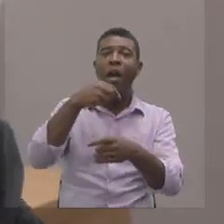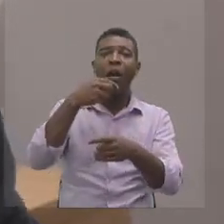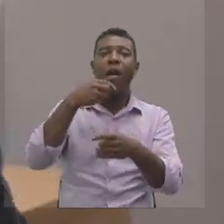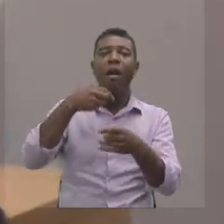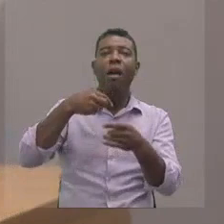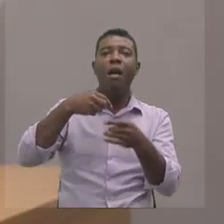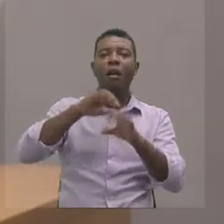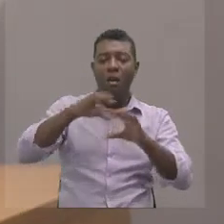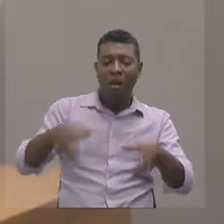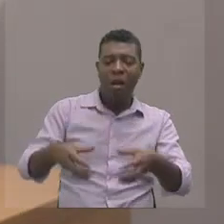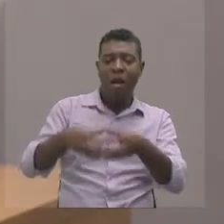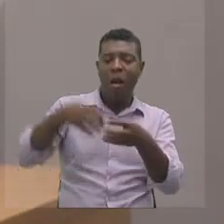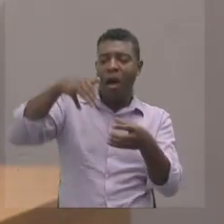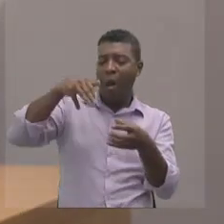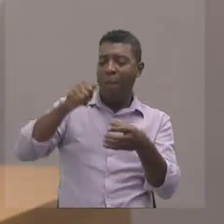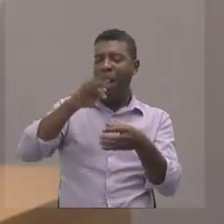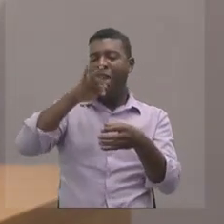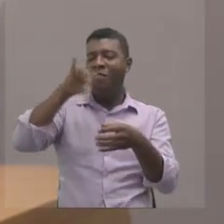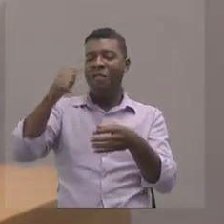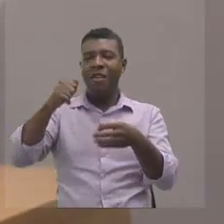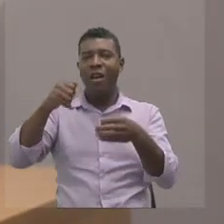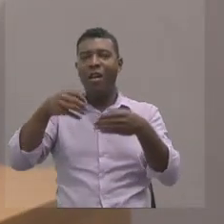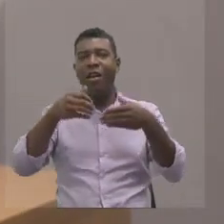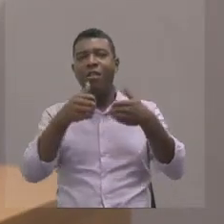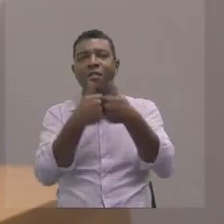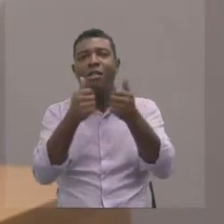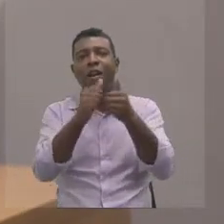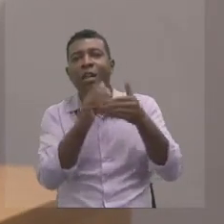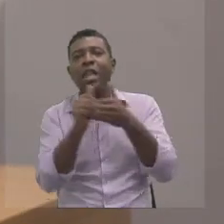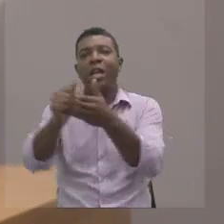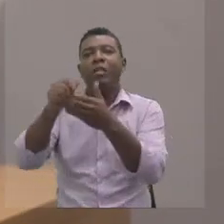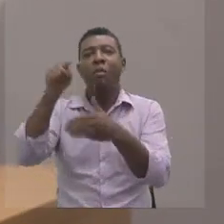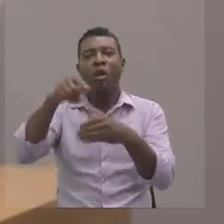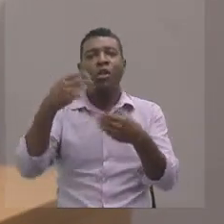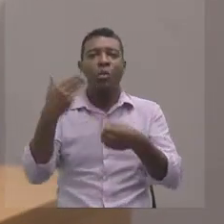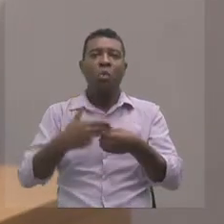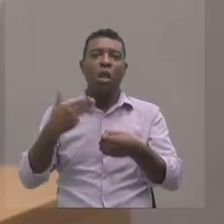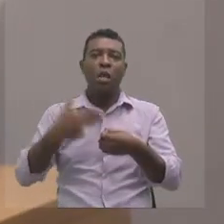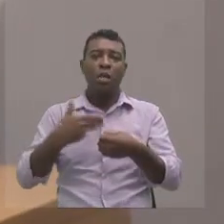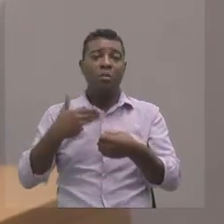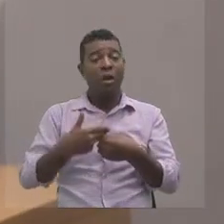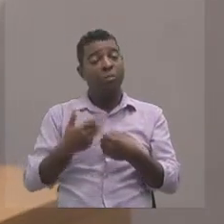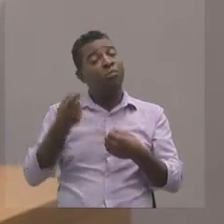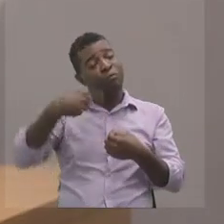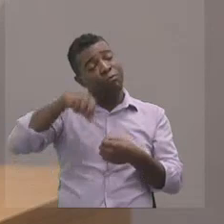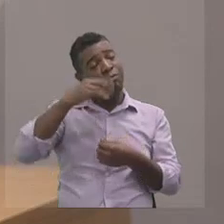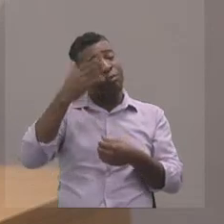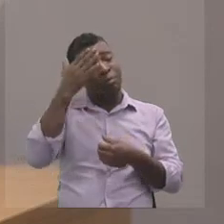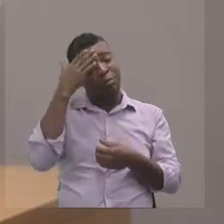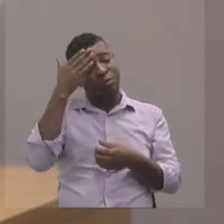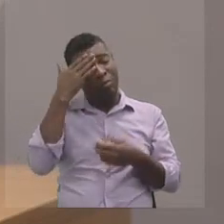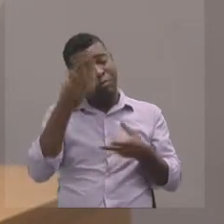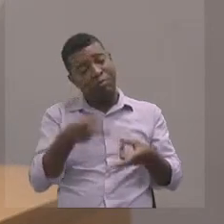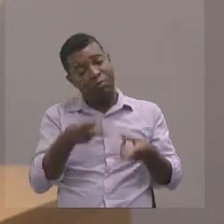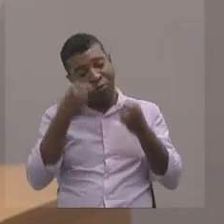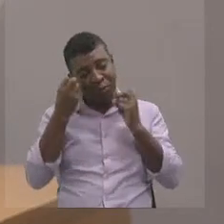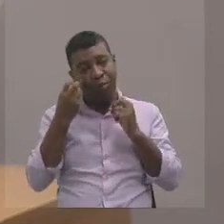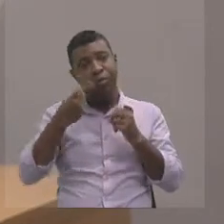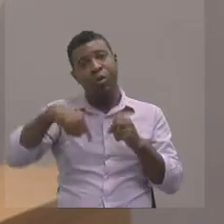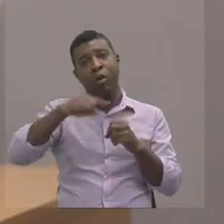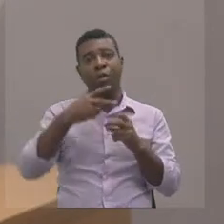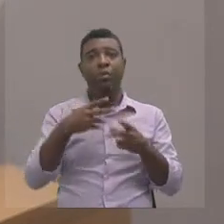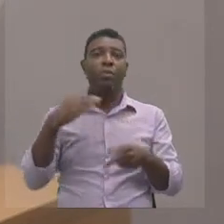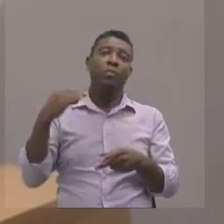e a máfia do transporte municipal e a gente percebe que uma das primeiras ações do Governo do Estado ao regular esse serviço agora